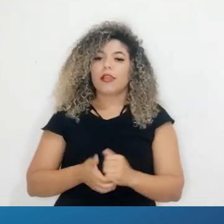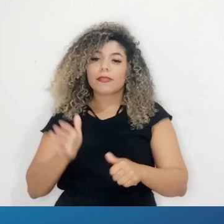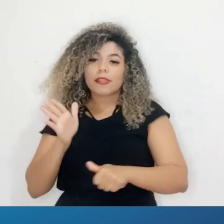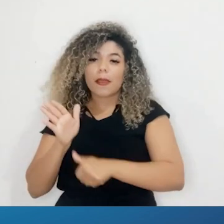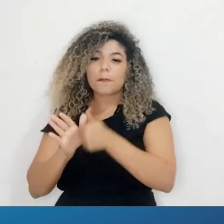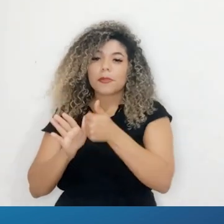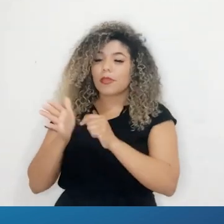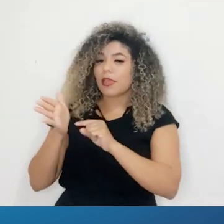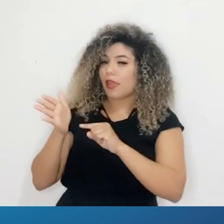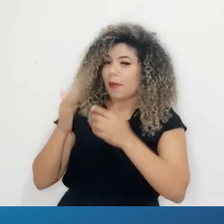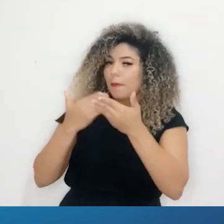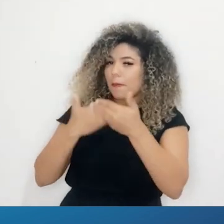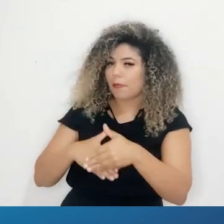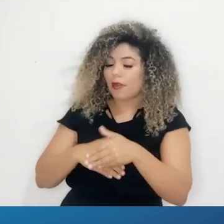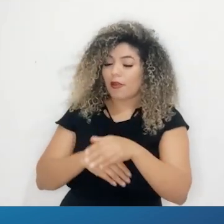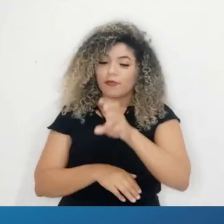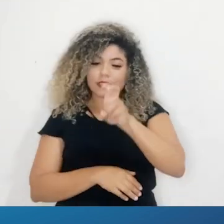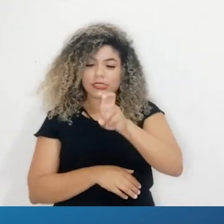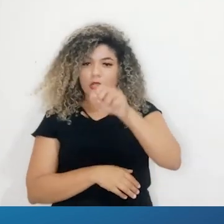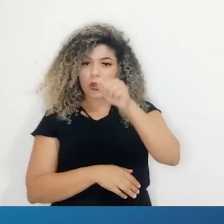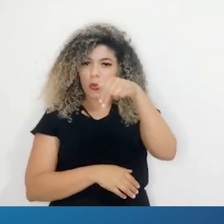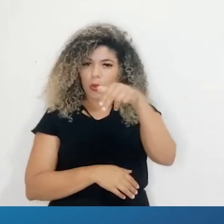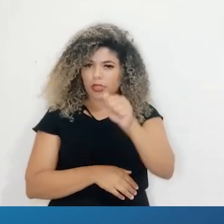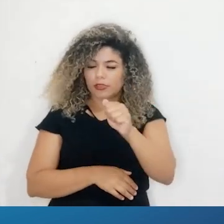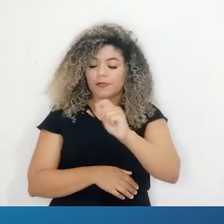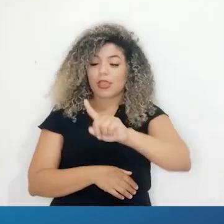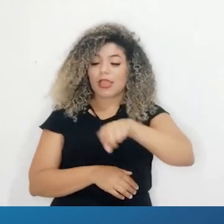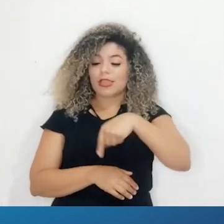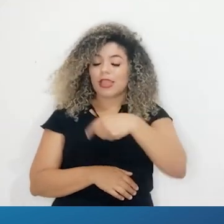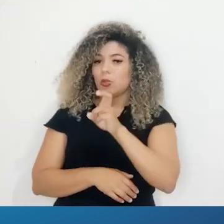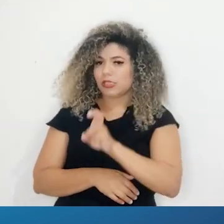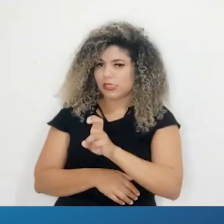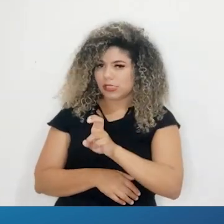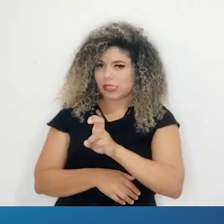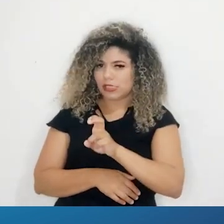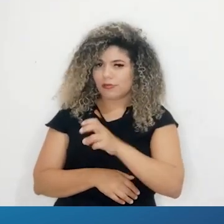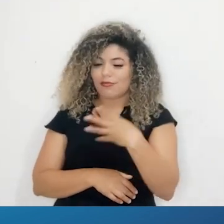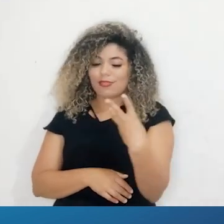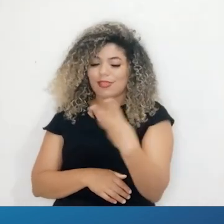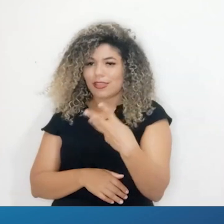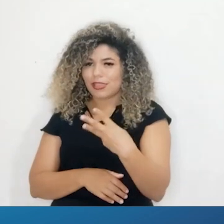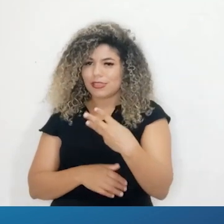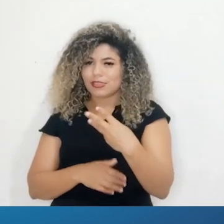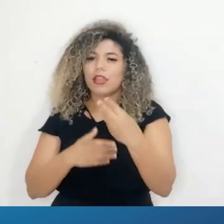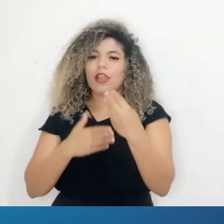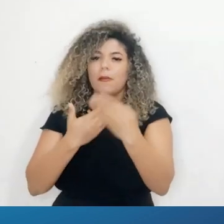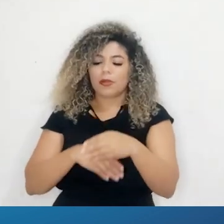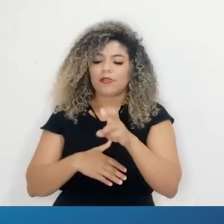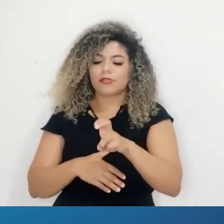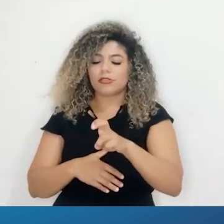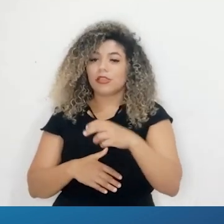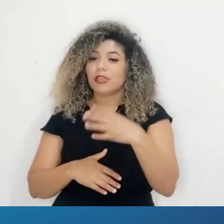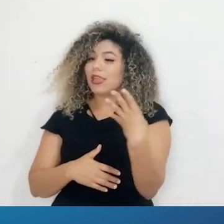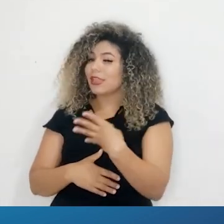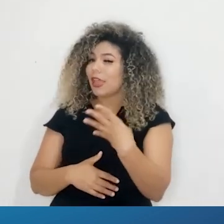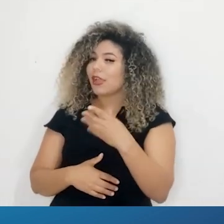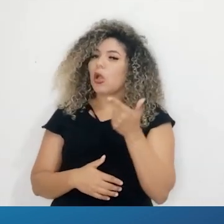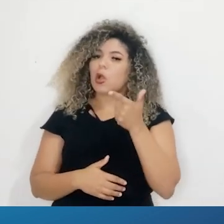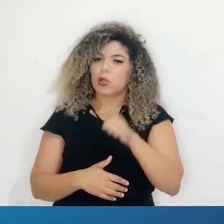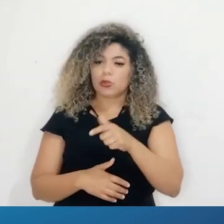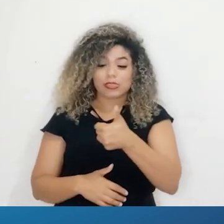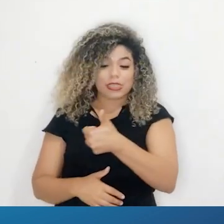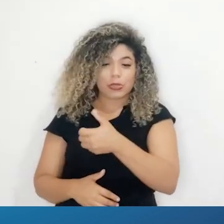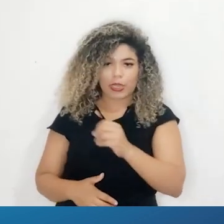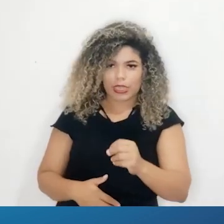primeira prova Ana tirou cinco na segunda cinco na terceira cinco e na quarta ela conseguiu tirar